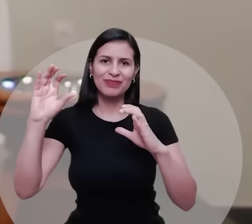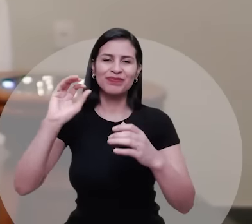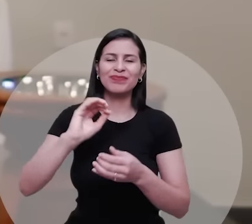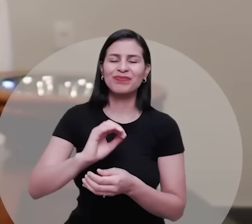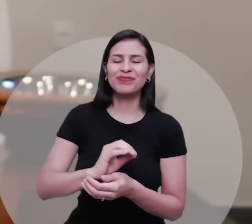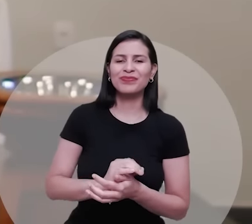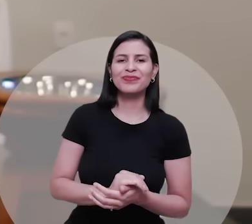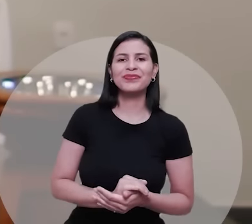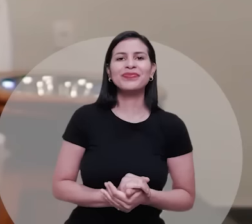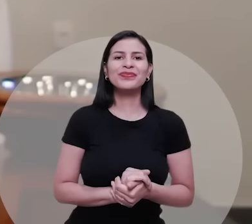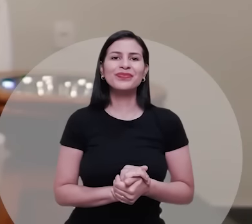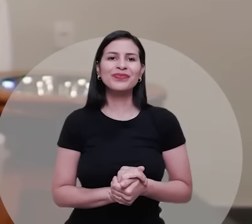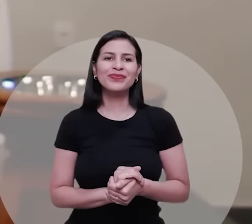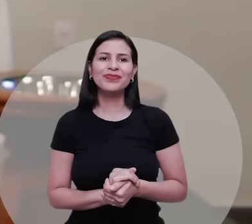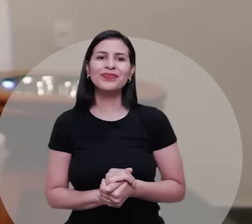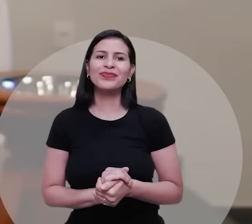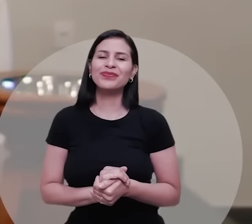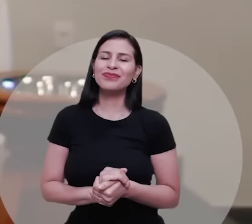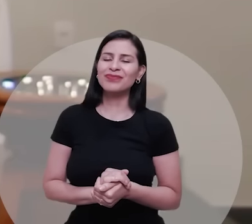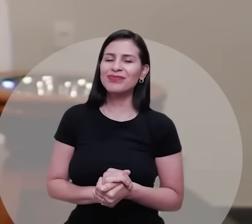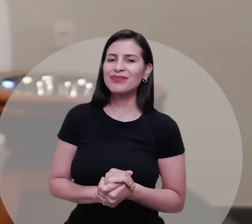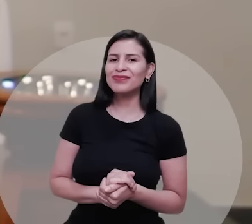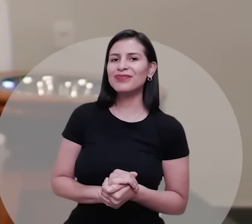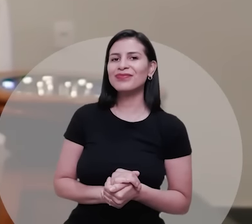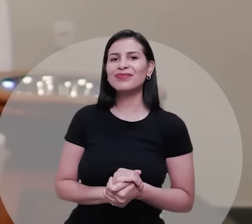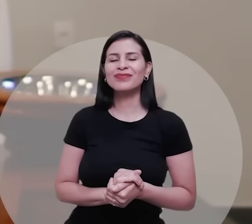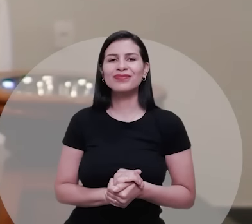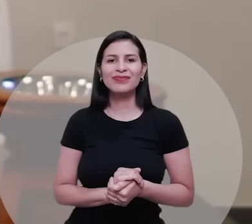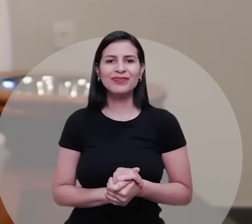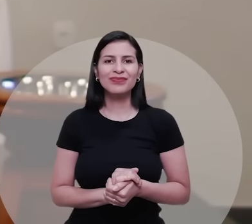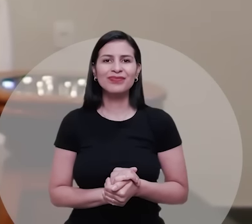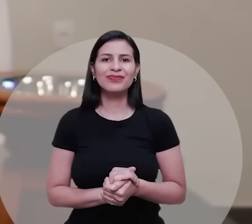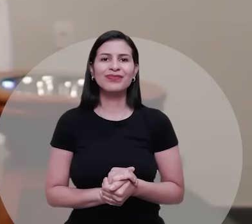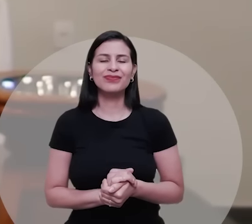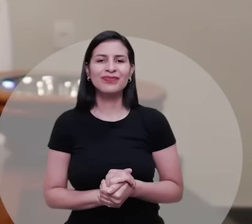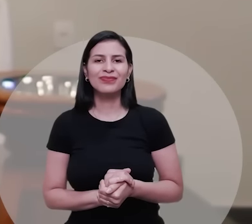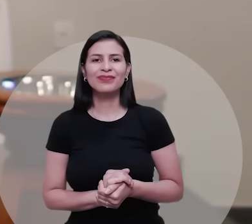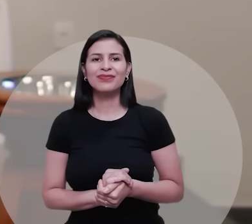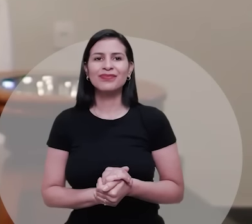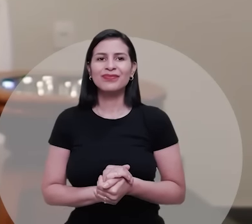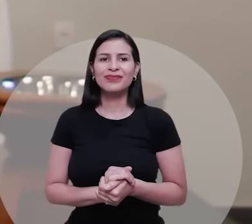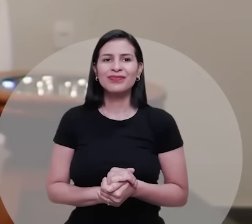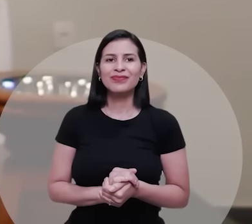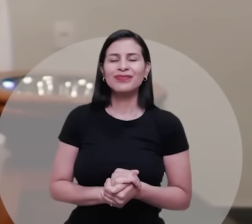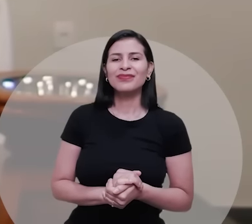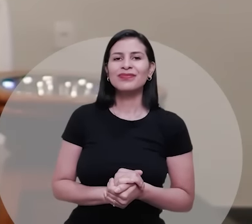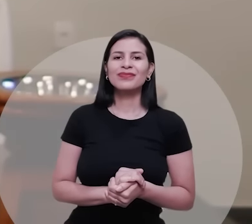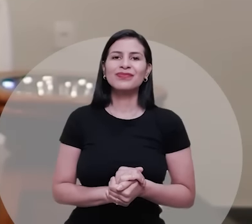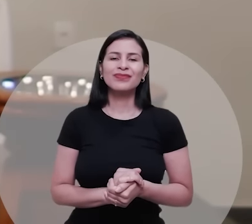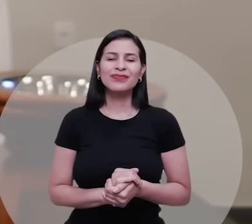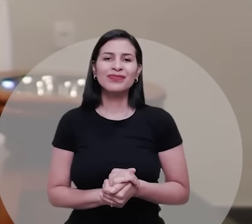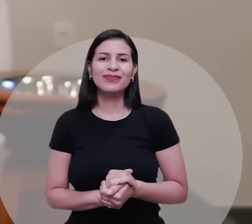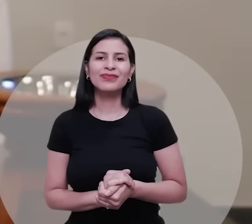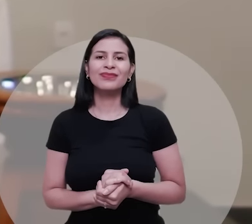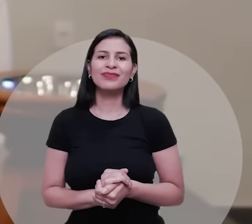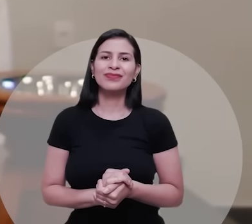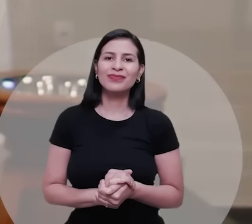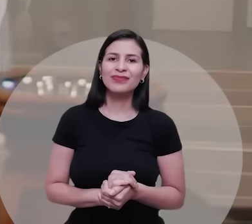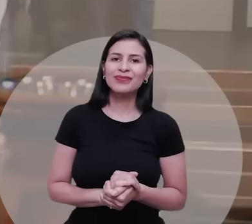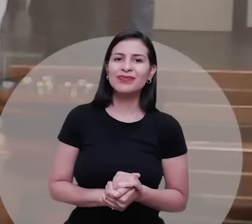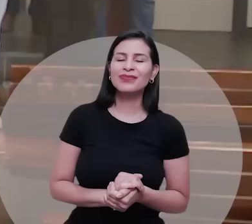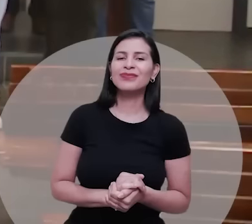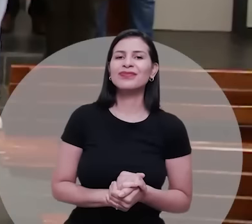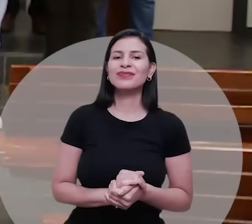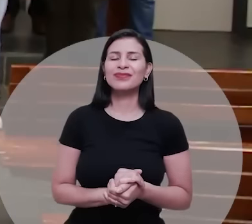Certos da graça maravilhosa que recebemos de Deus, que é Pai, Filho e Espírito Santo, ao confessarmos os nossos pecados,